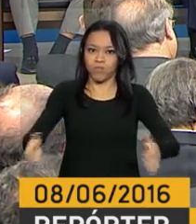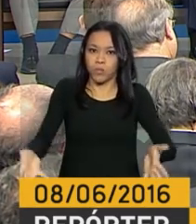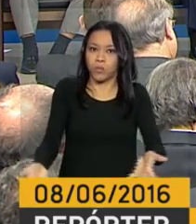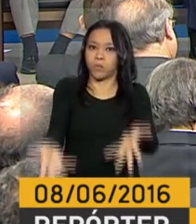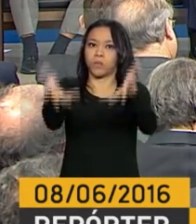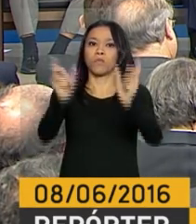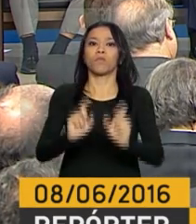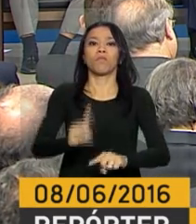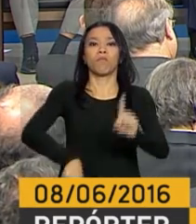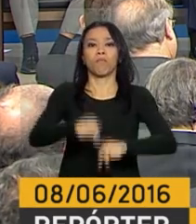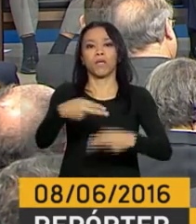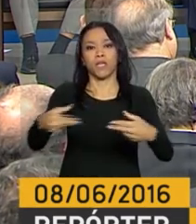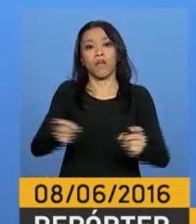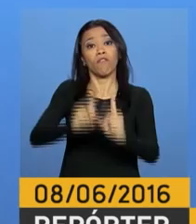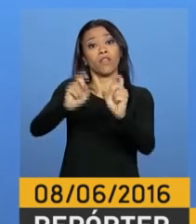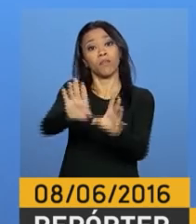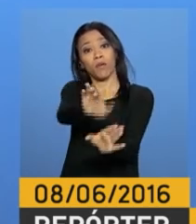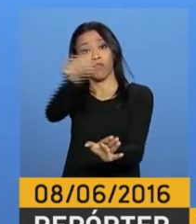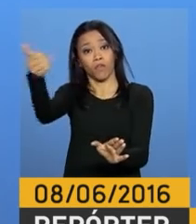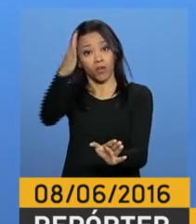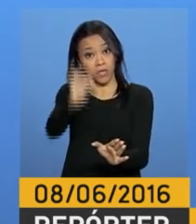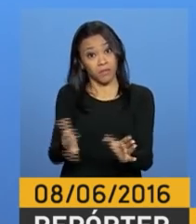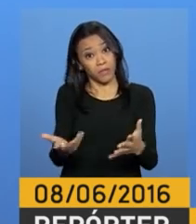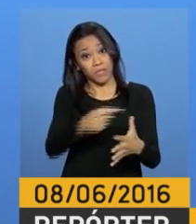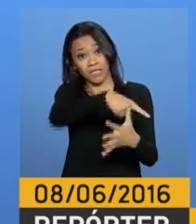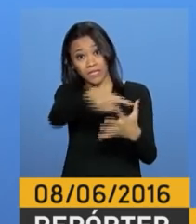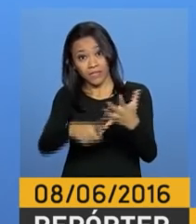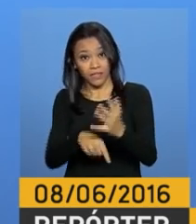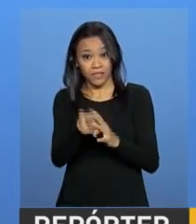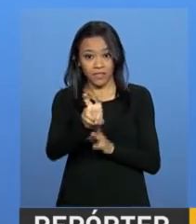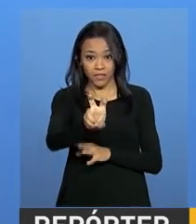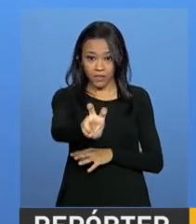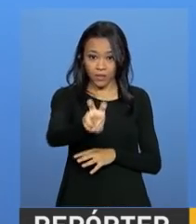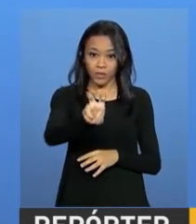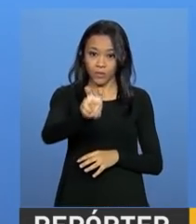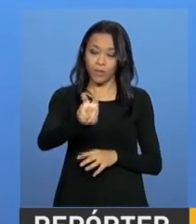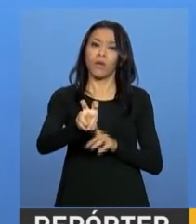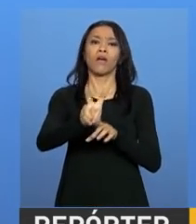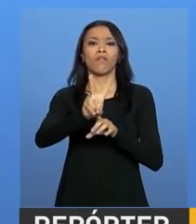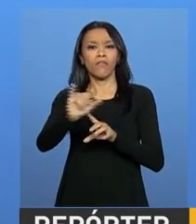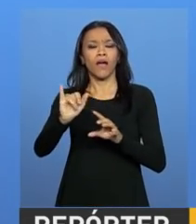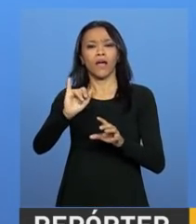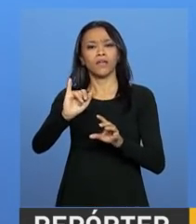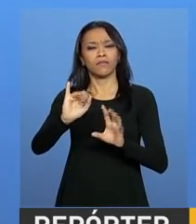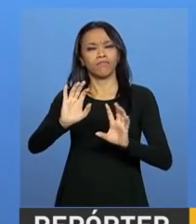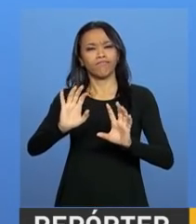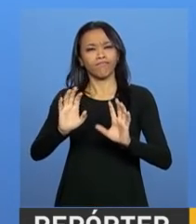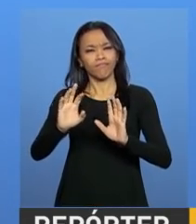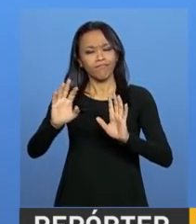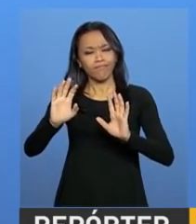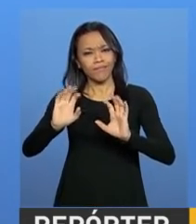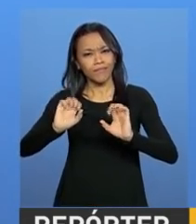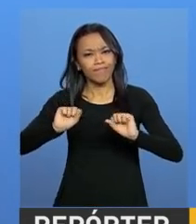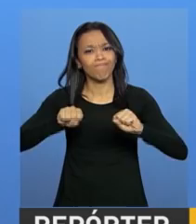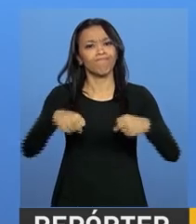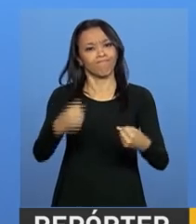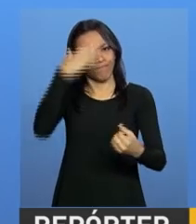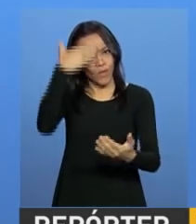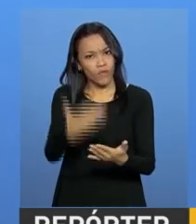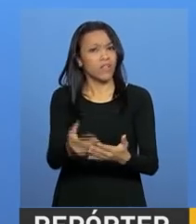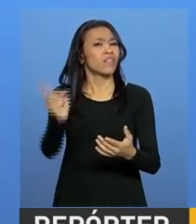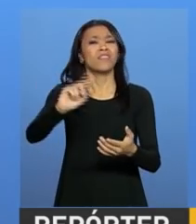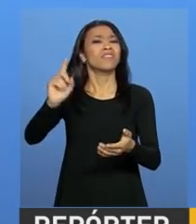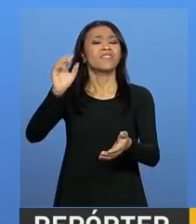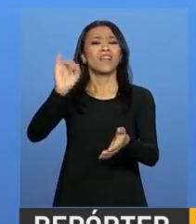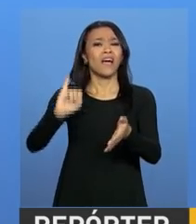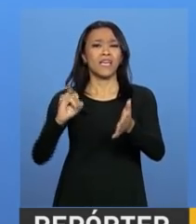exportações então esses cinco pontos Presidente recuperaram a confiança ou seja não aumento de impostos